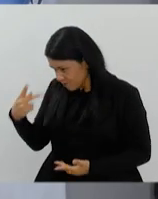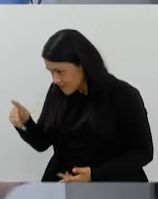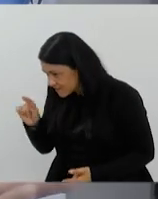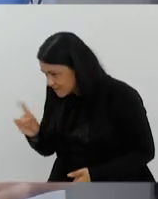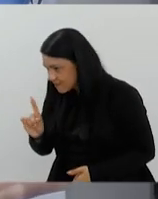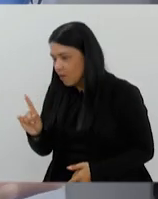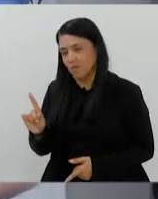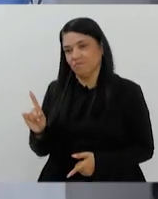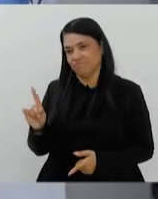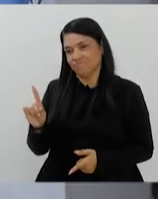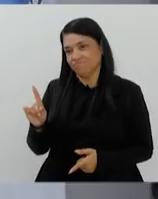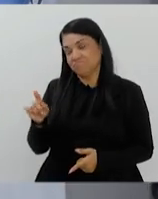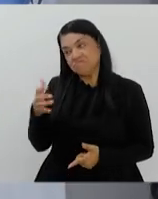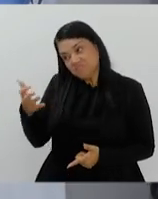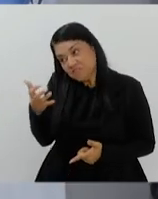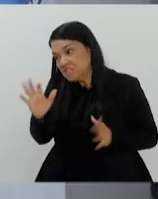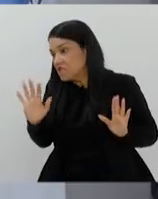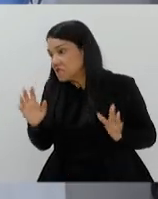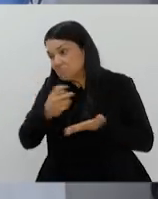vai se punir se quiser